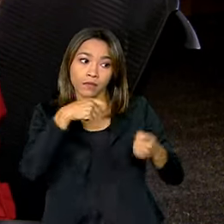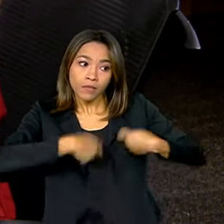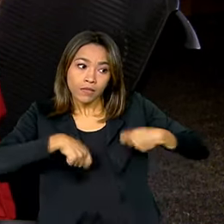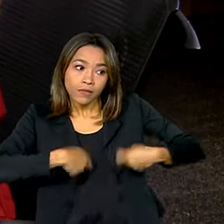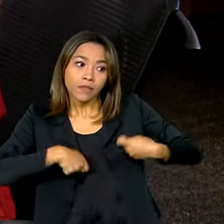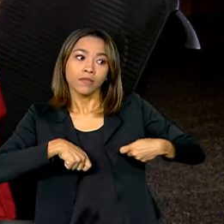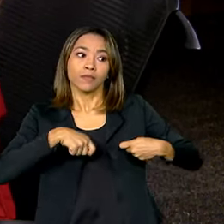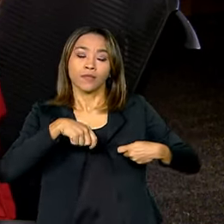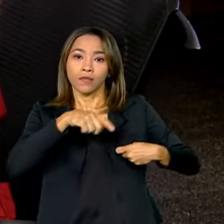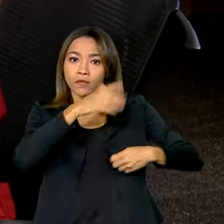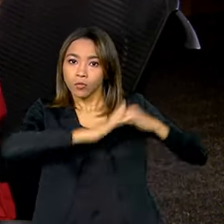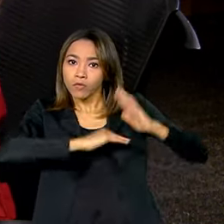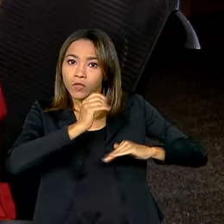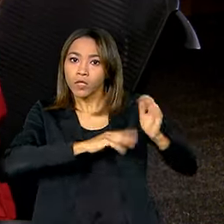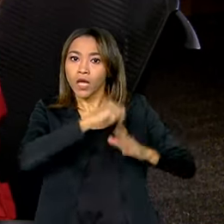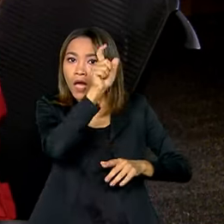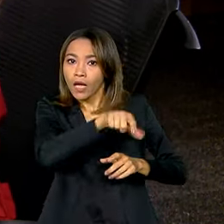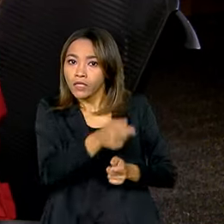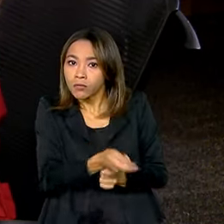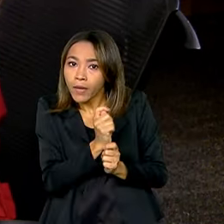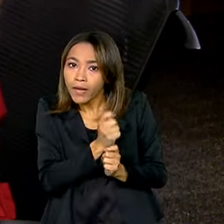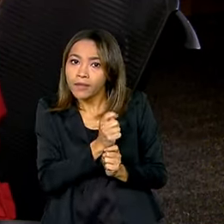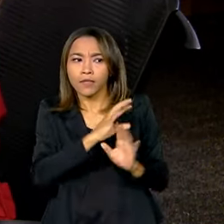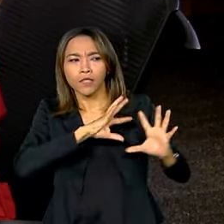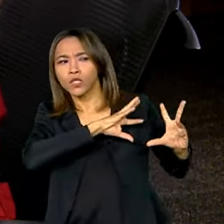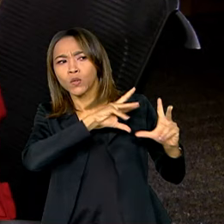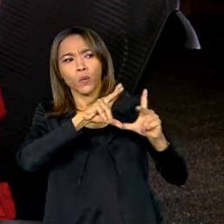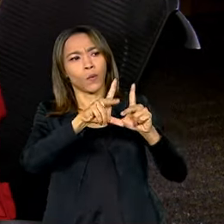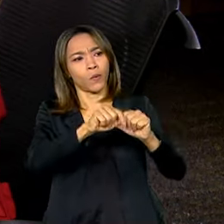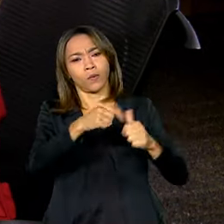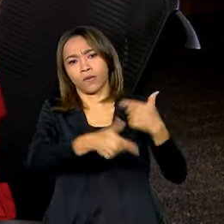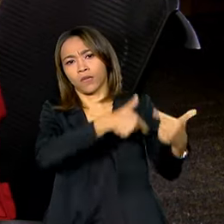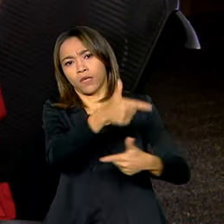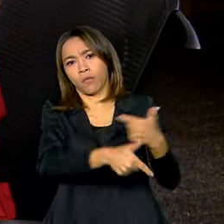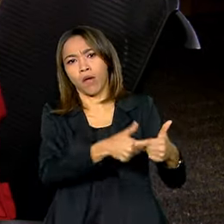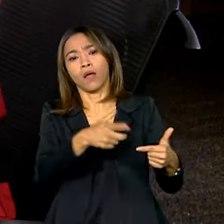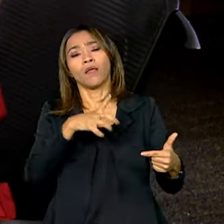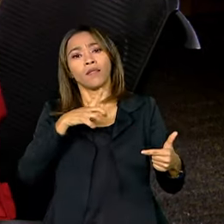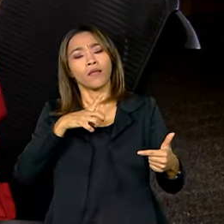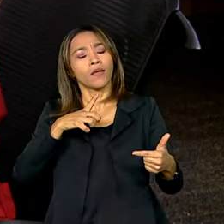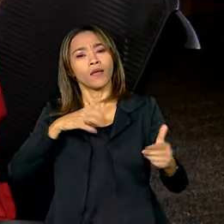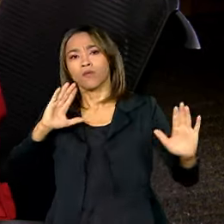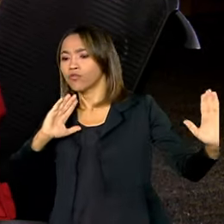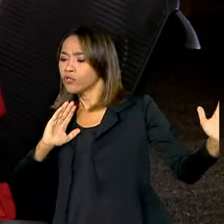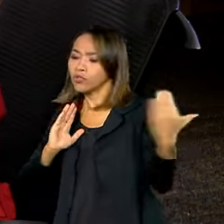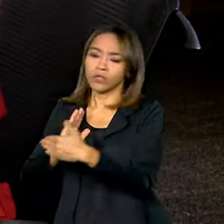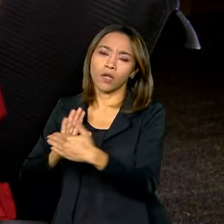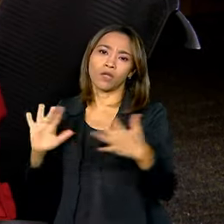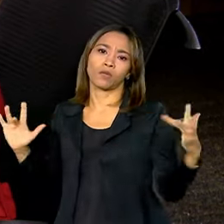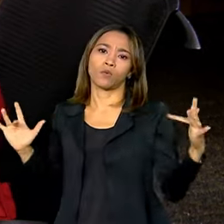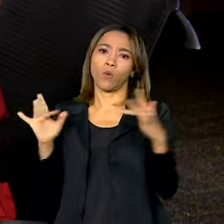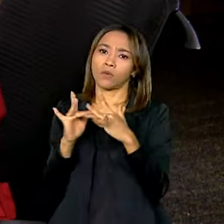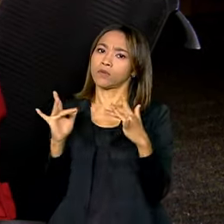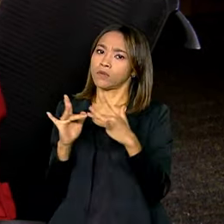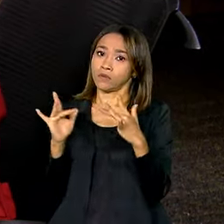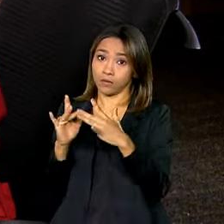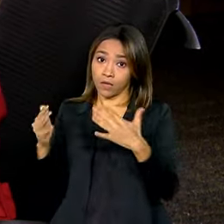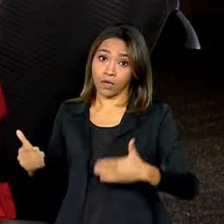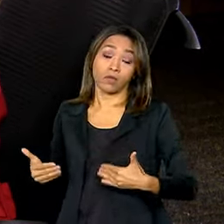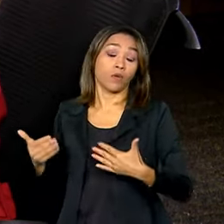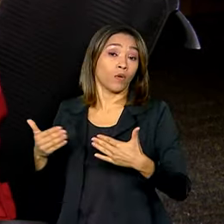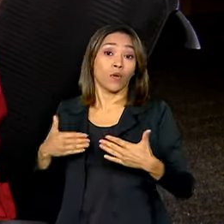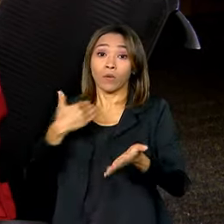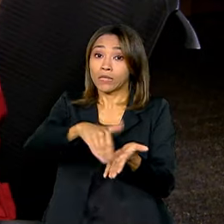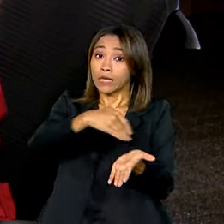os armadores, que todos os atores que atuam na pesca e aquicultura tenham um canal direto com o Ministério, com as secretarias nacionais, com o